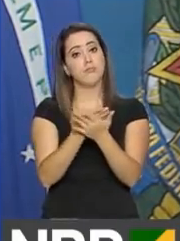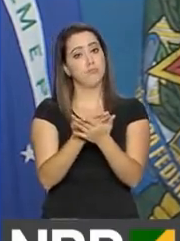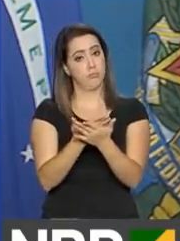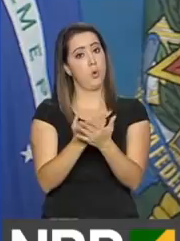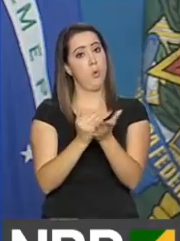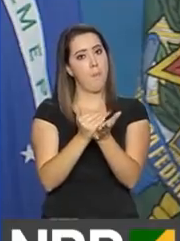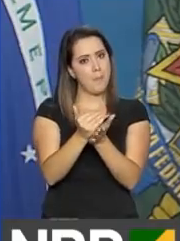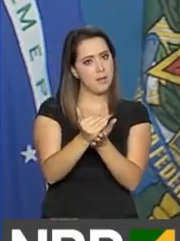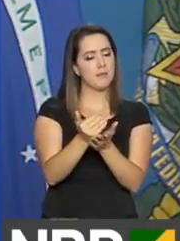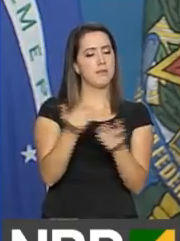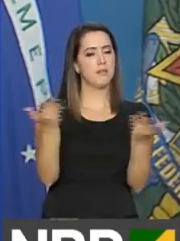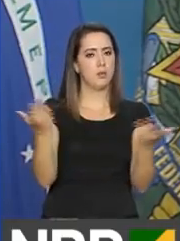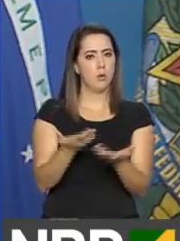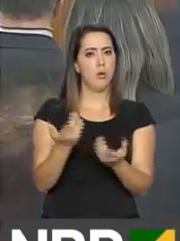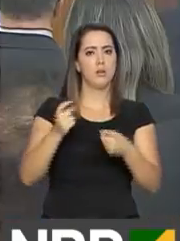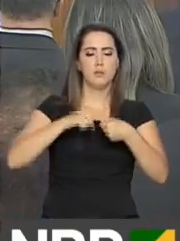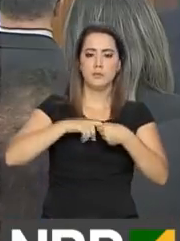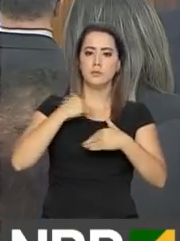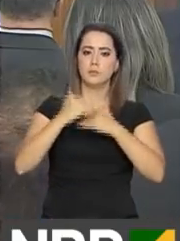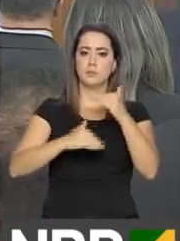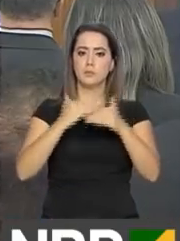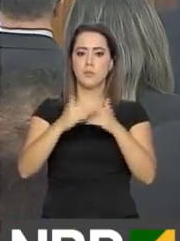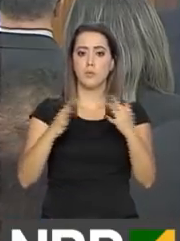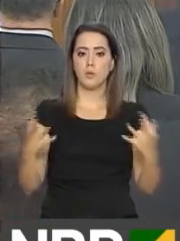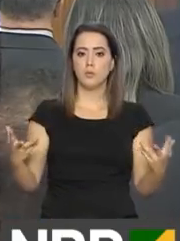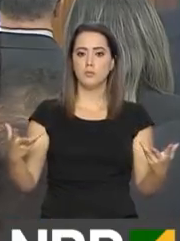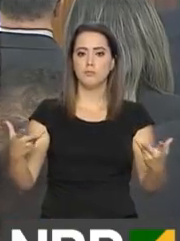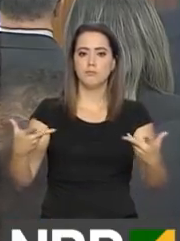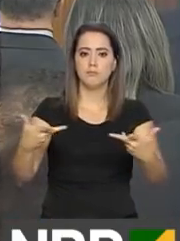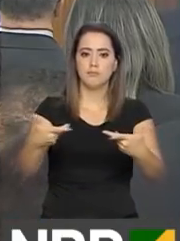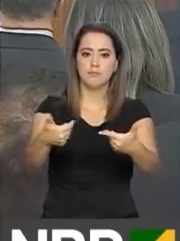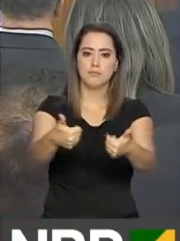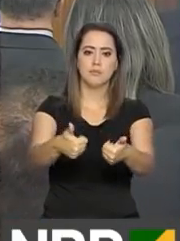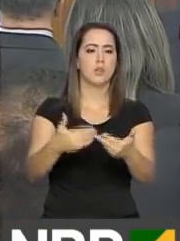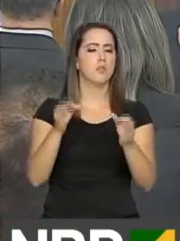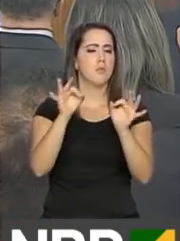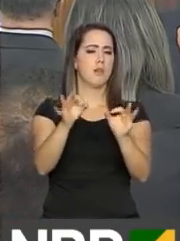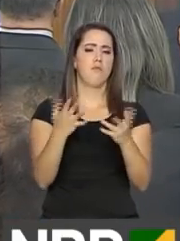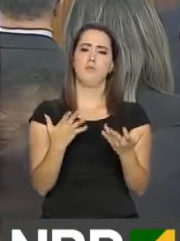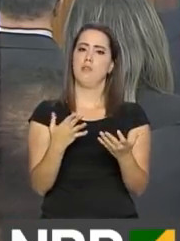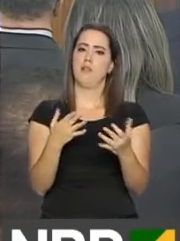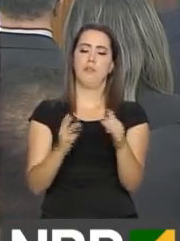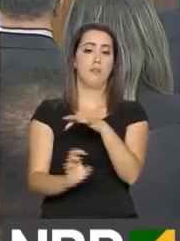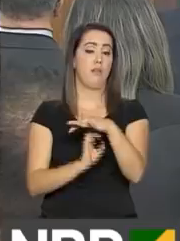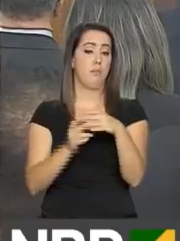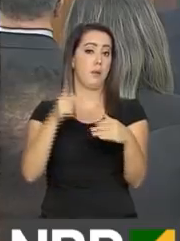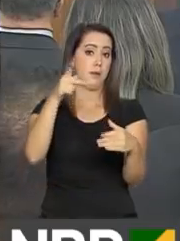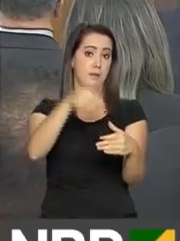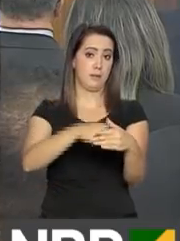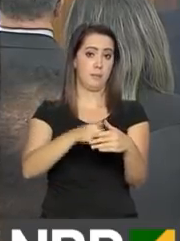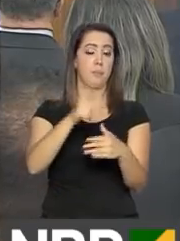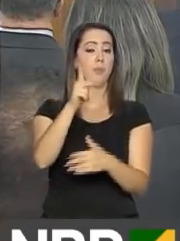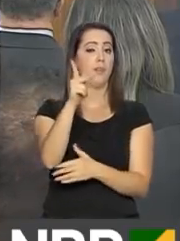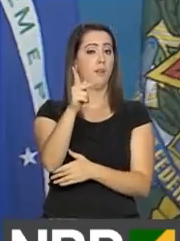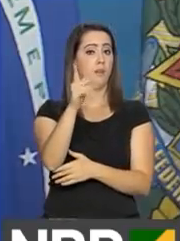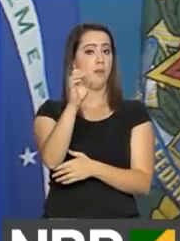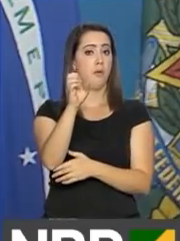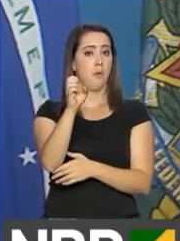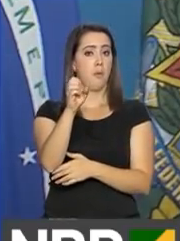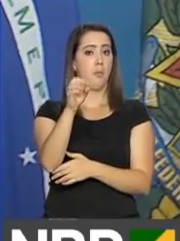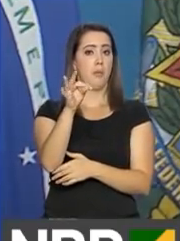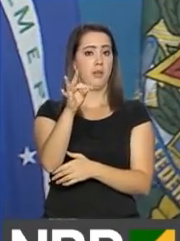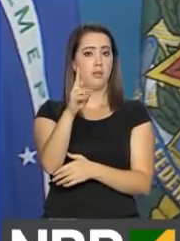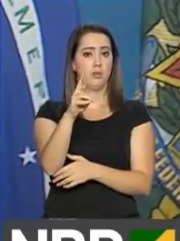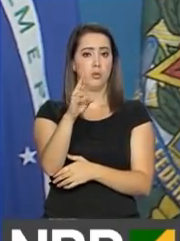parte essa recuperação extraordinária da petrobras aliás igual bandeira no ministério de minas e